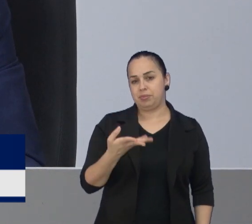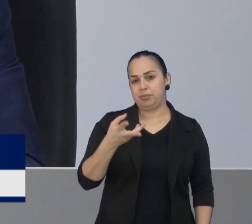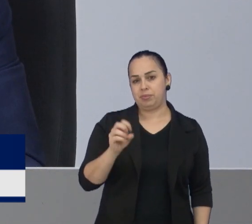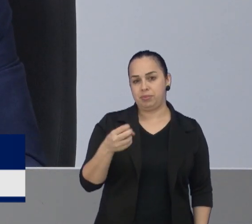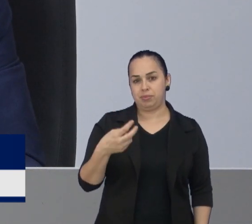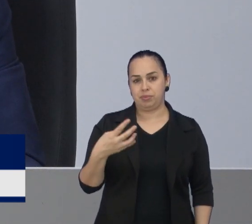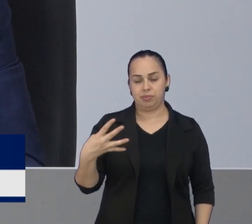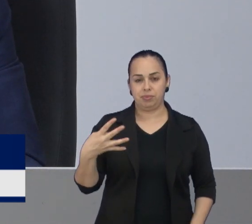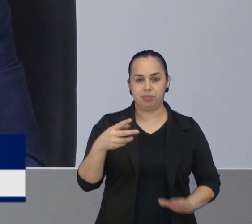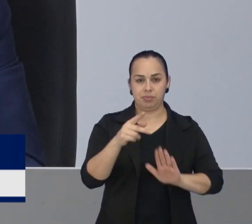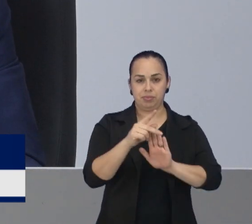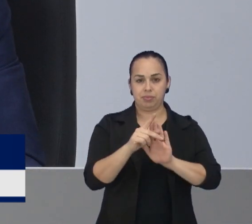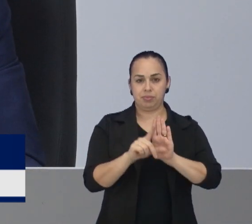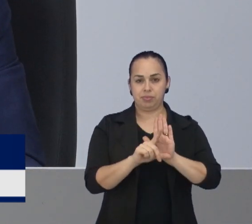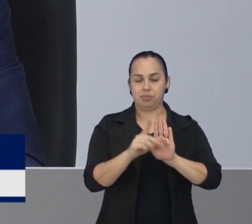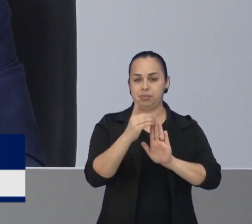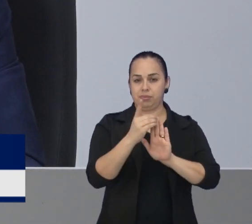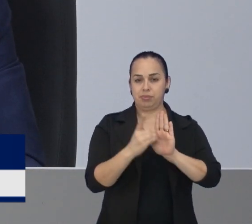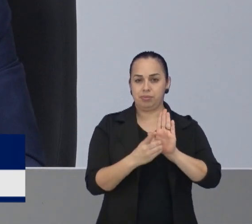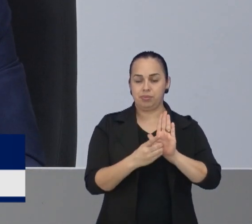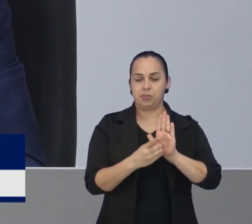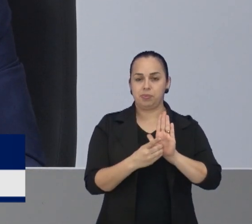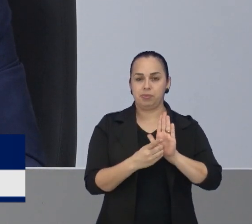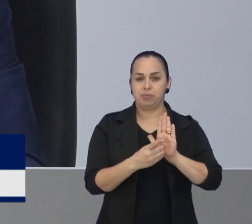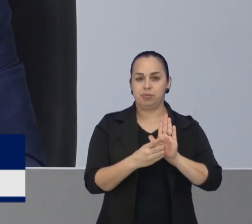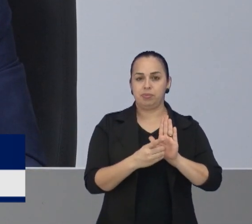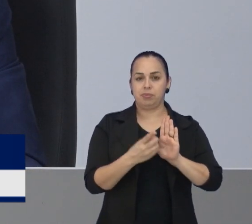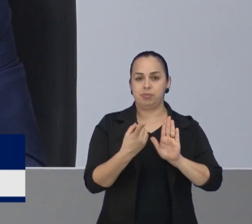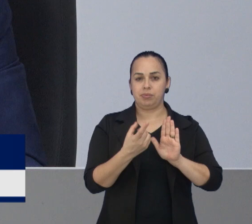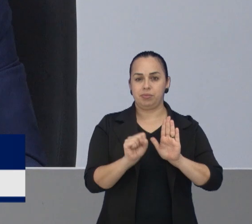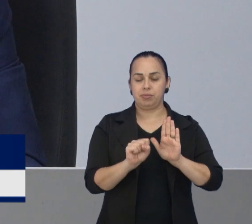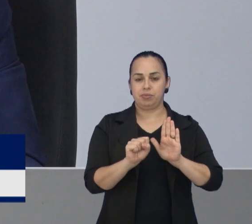5543/2024, projeto de decreto legislativo número